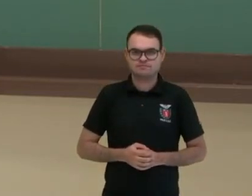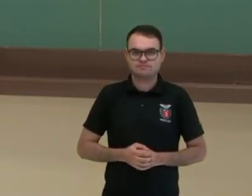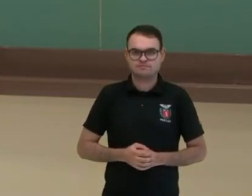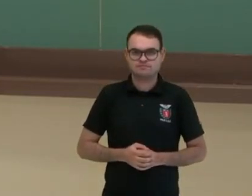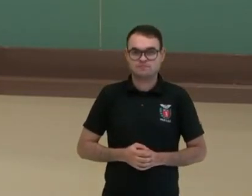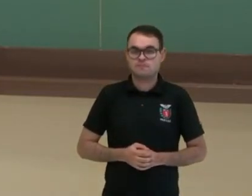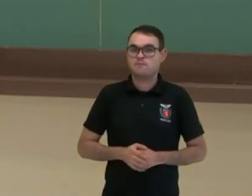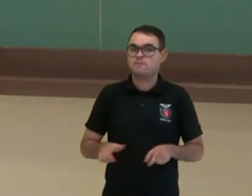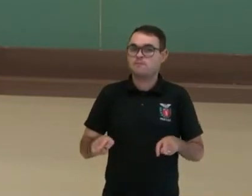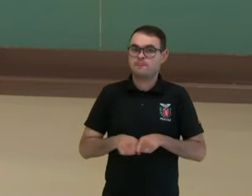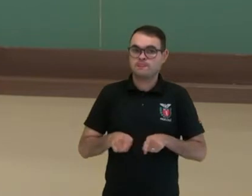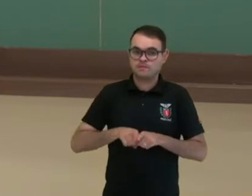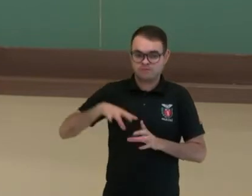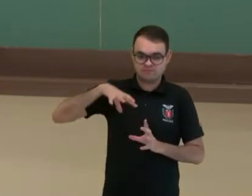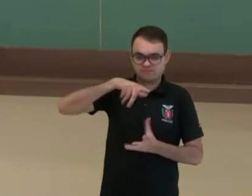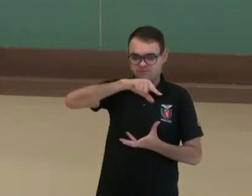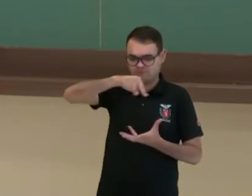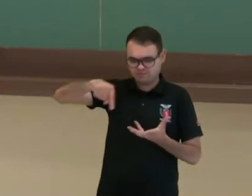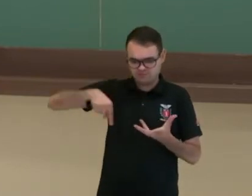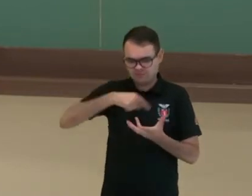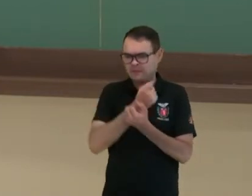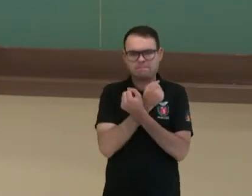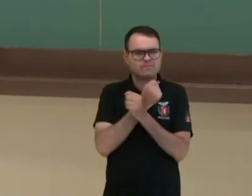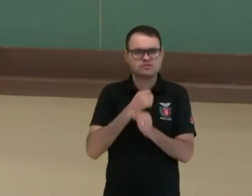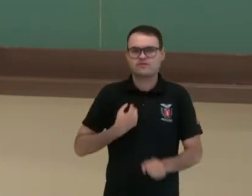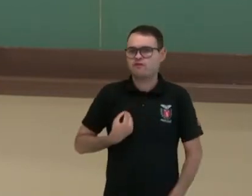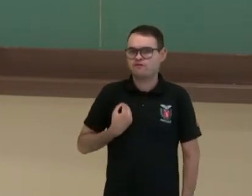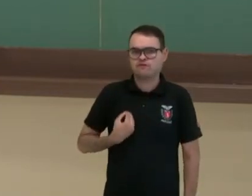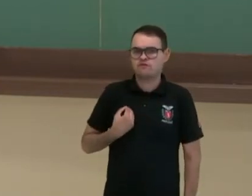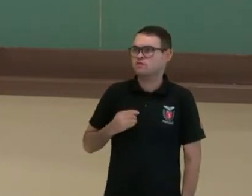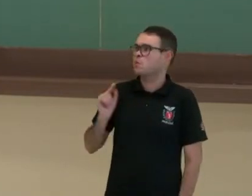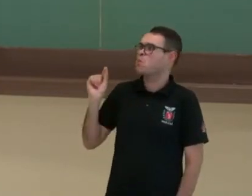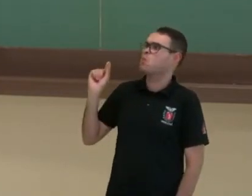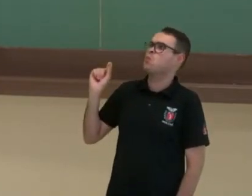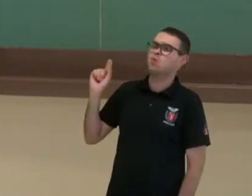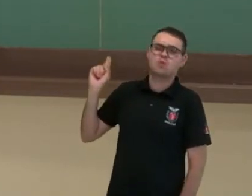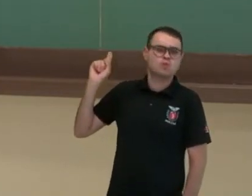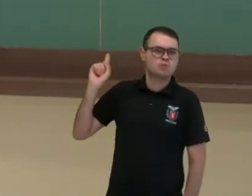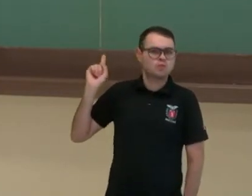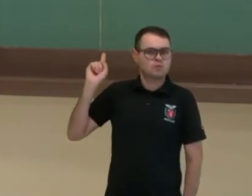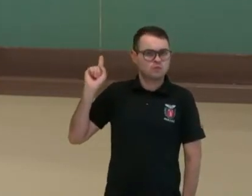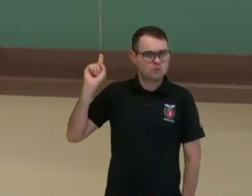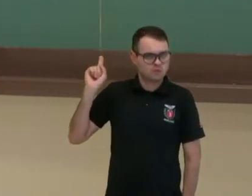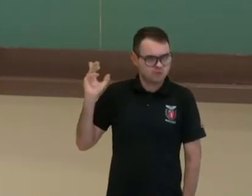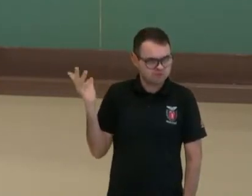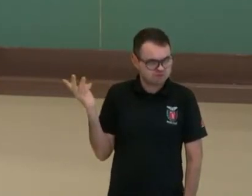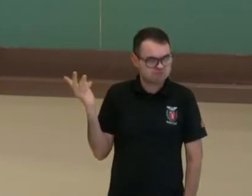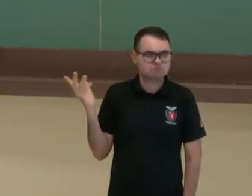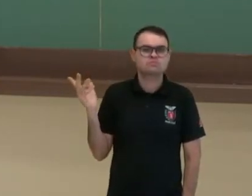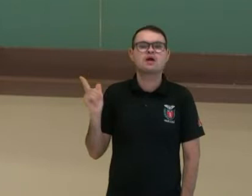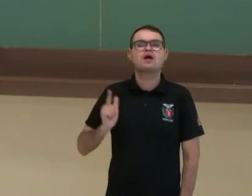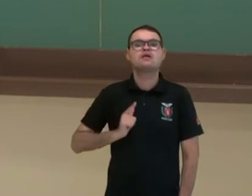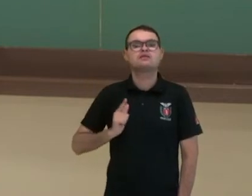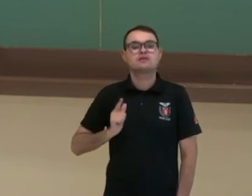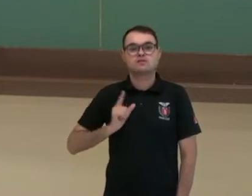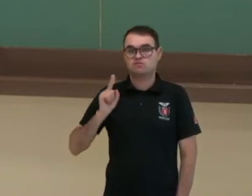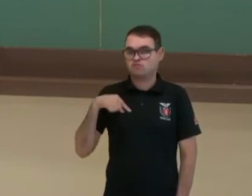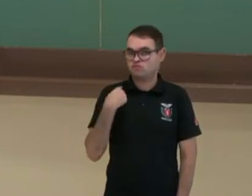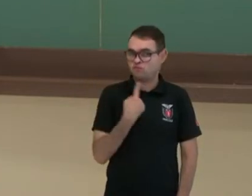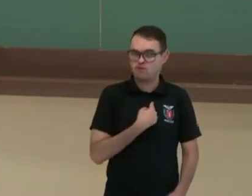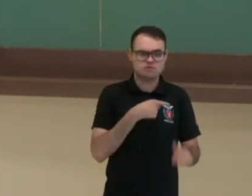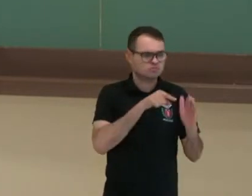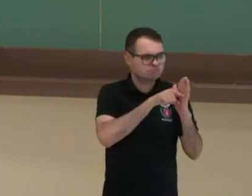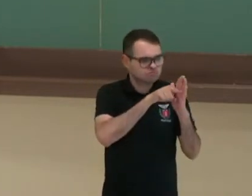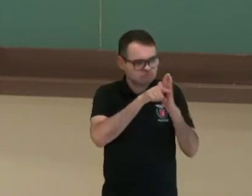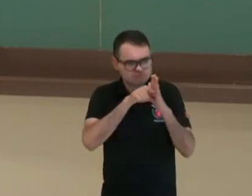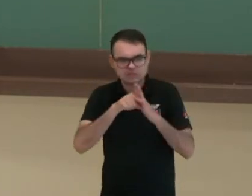sem condições de vida. Então, o que acontece nessa representação da imagem? Nós, os pesquisadores,